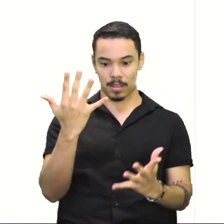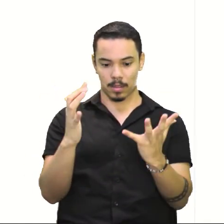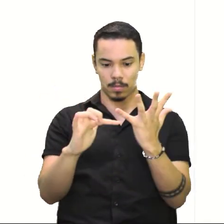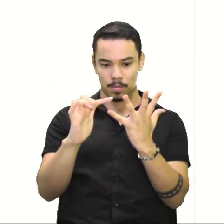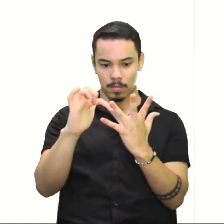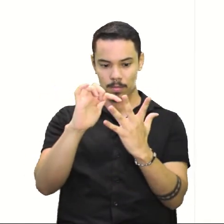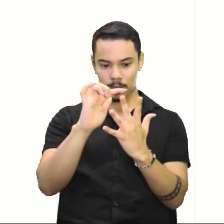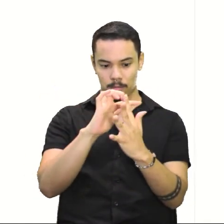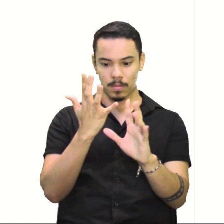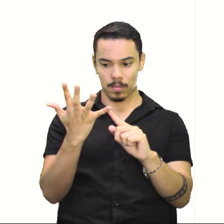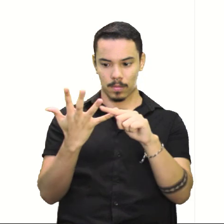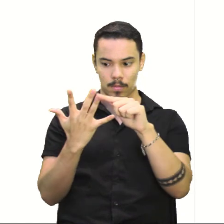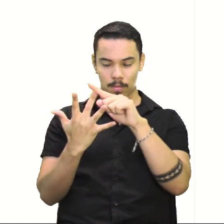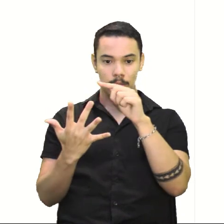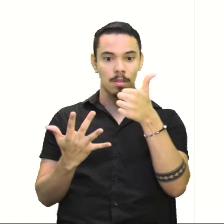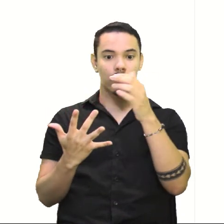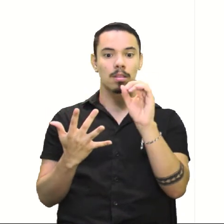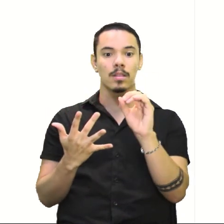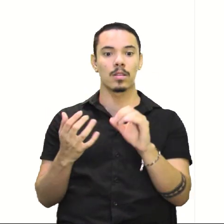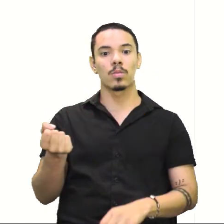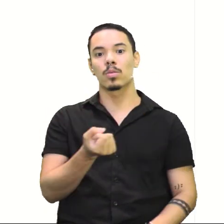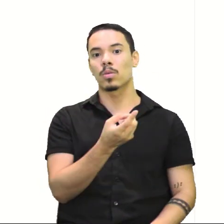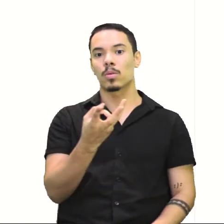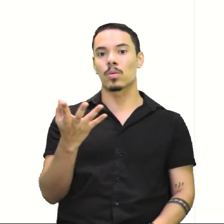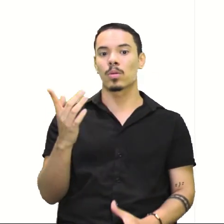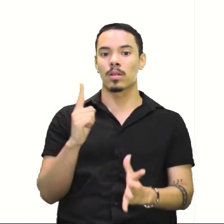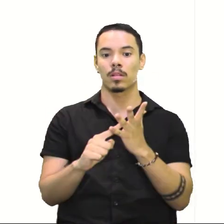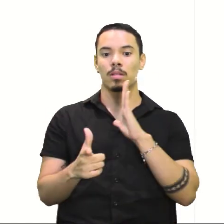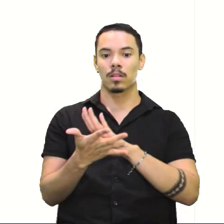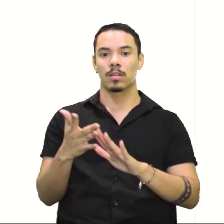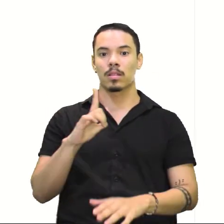dedos tem em 10 mãos?